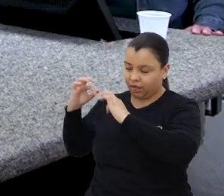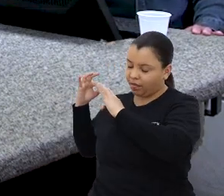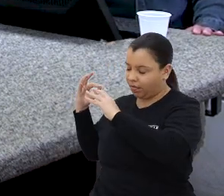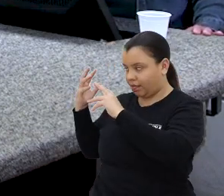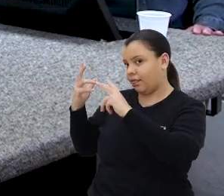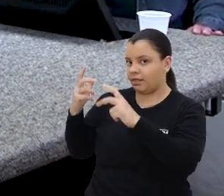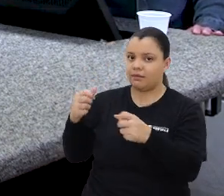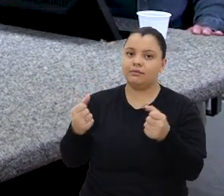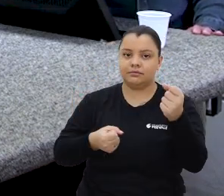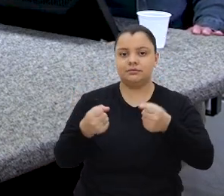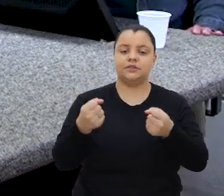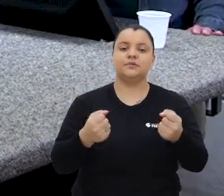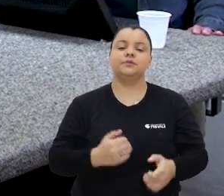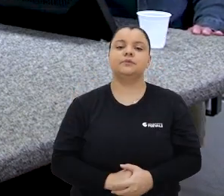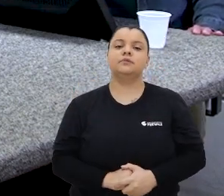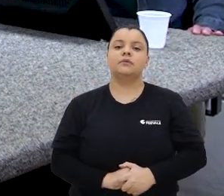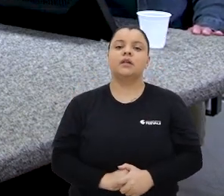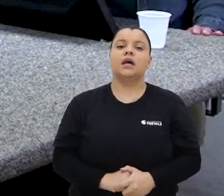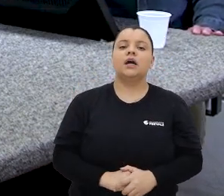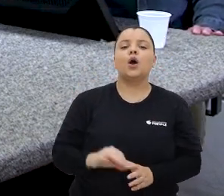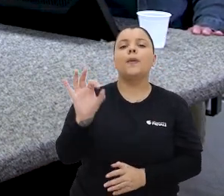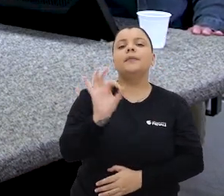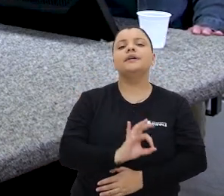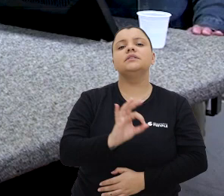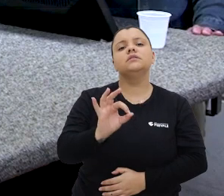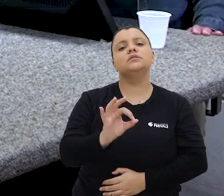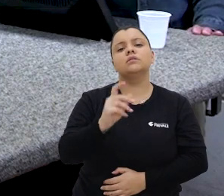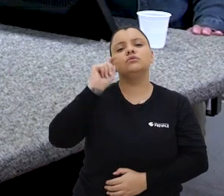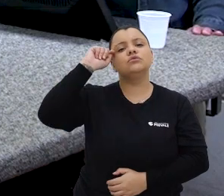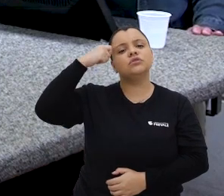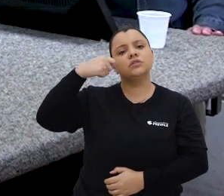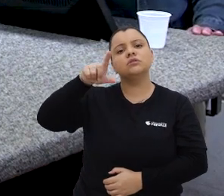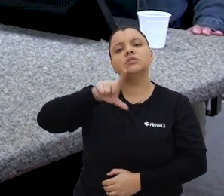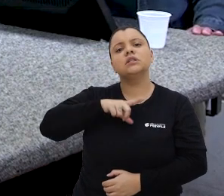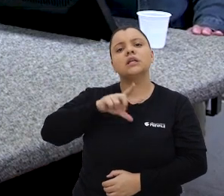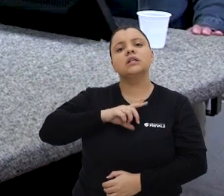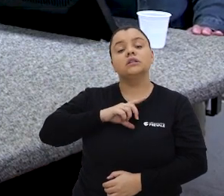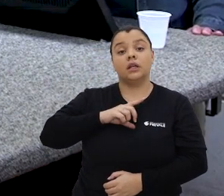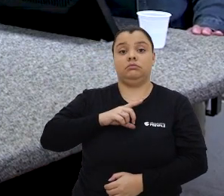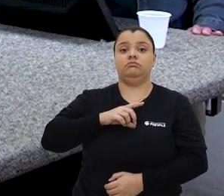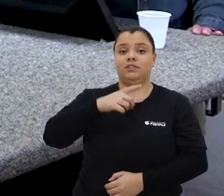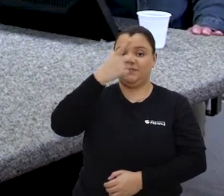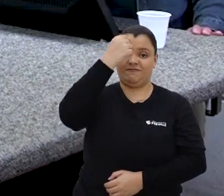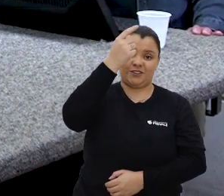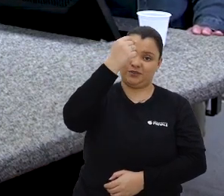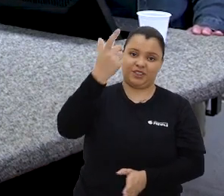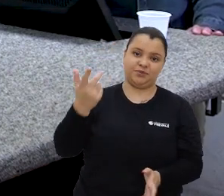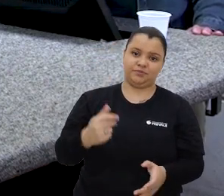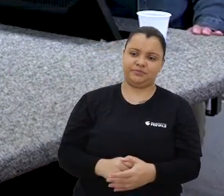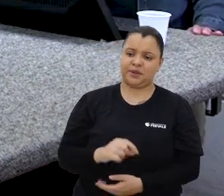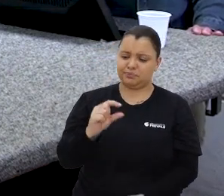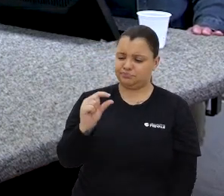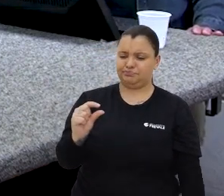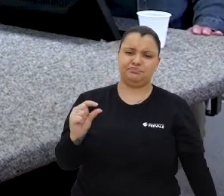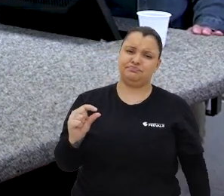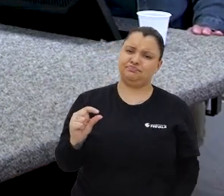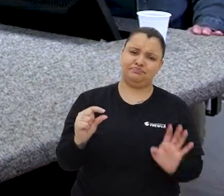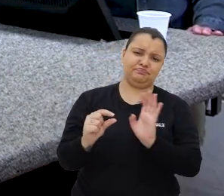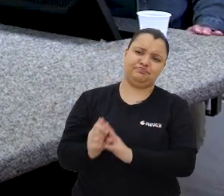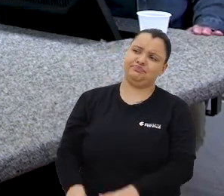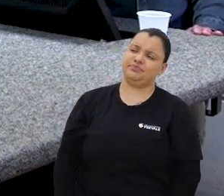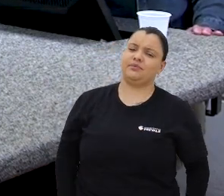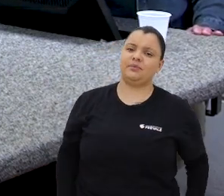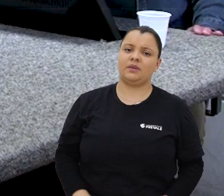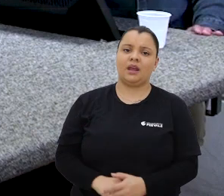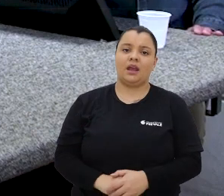caminhada até aqui, né, do percentual de negros que tem esse curso superior no nosso país. E ele é muito pouco ainda.